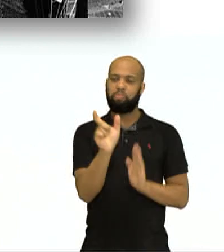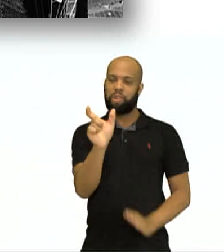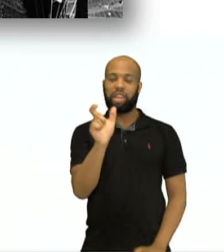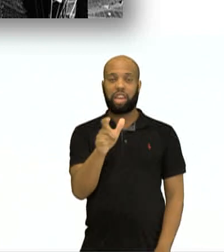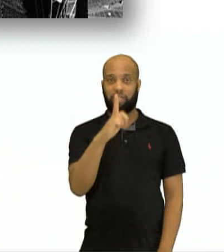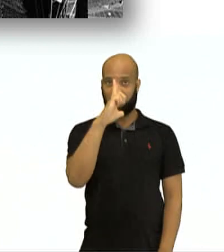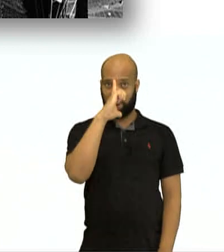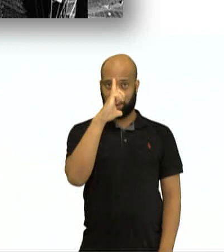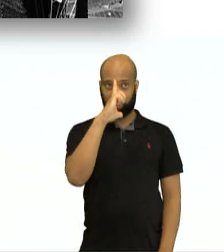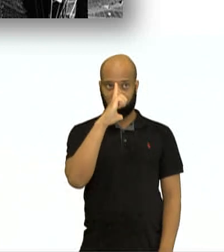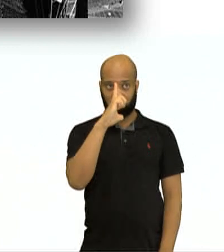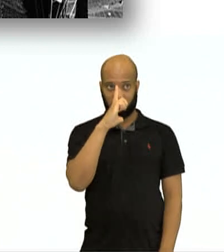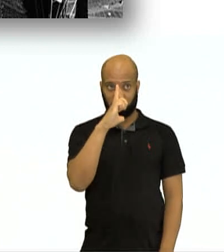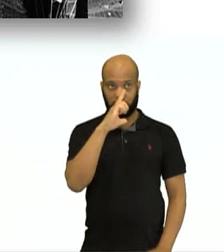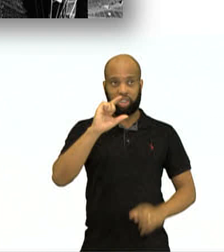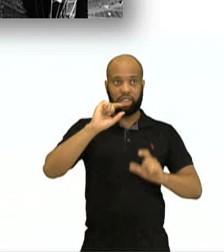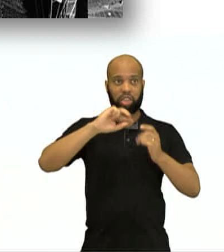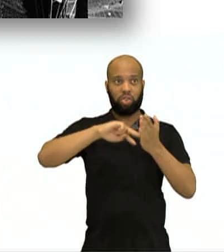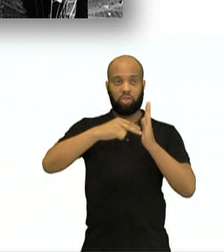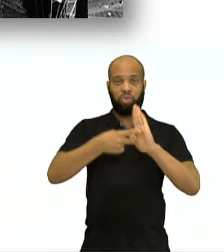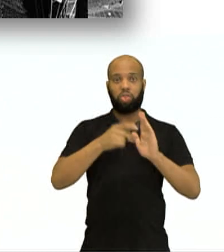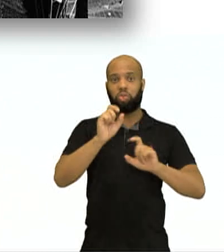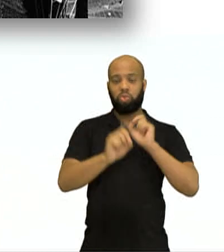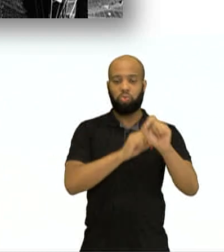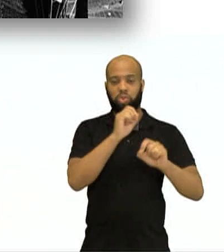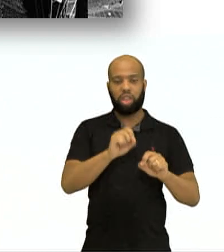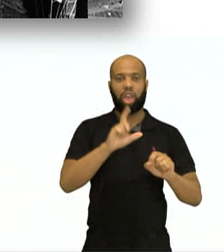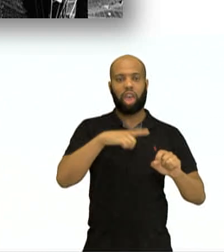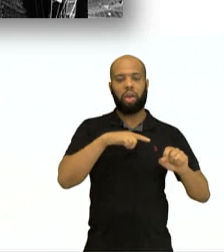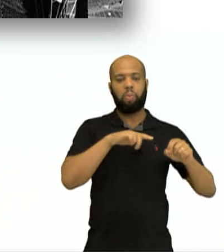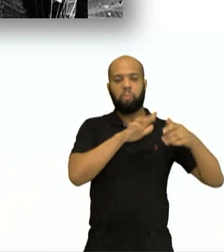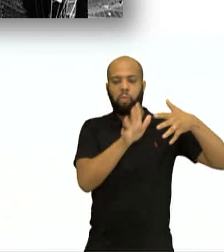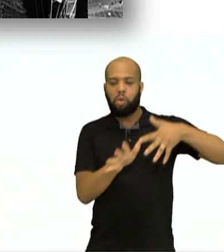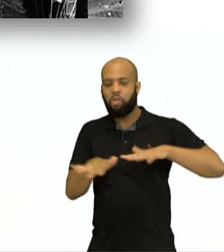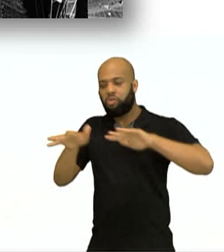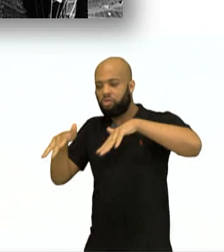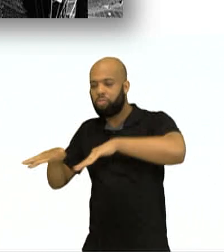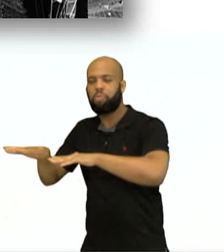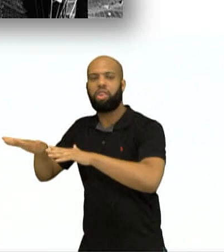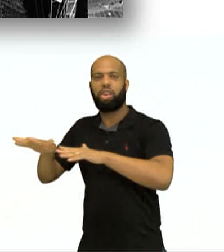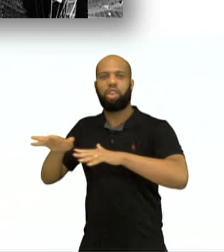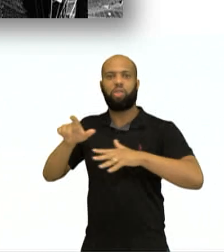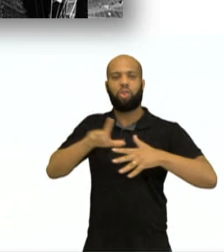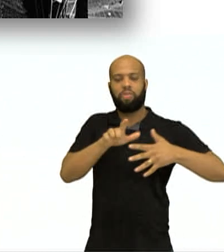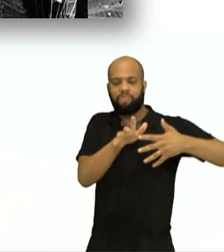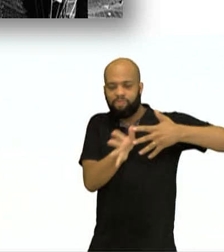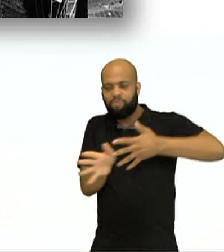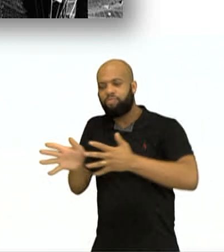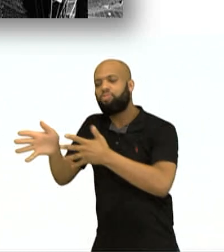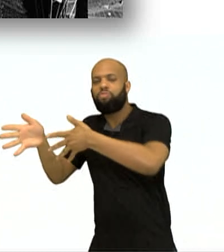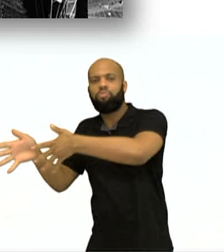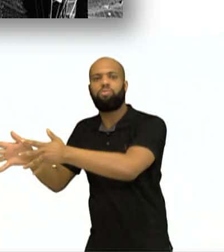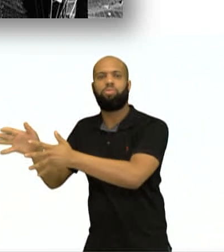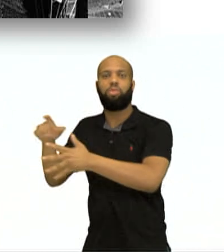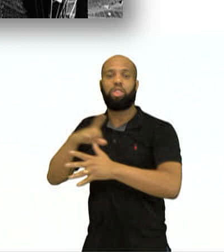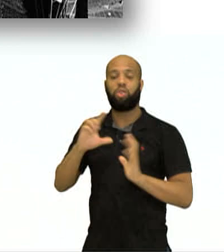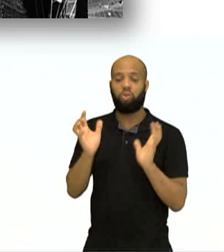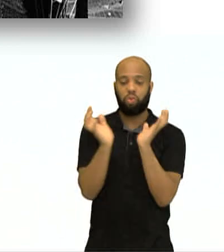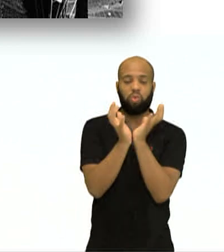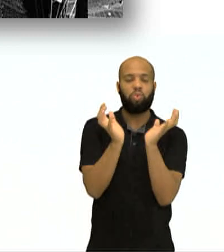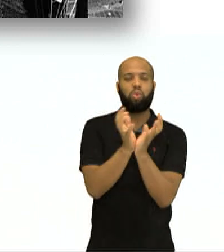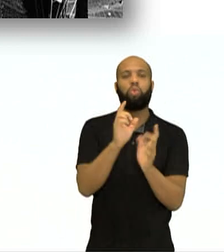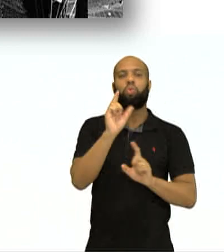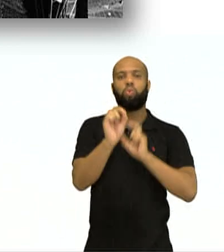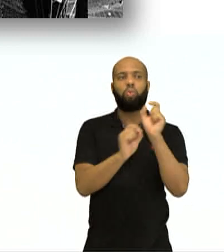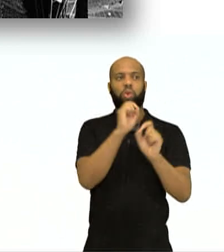significa movimento, escoamento. Veja, é um grupo, né, aonde